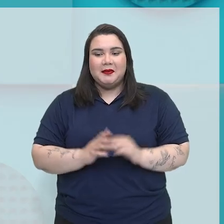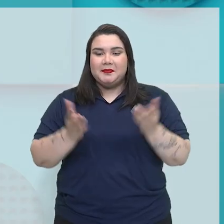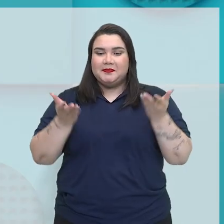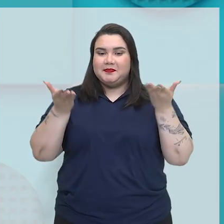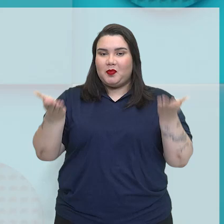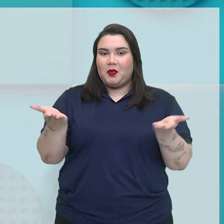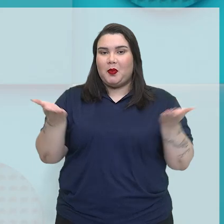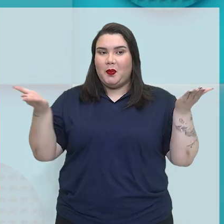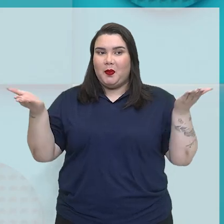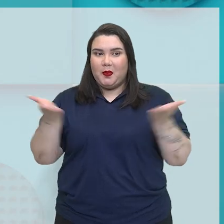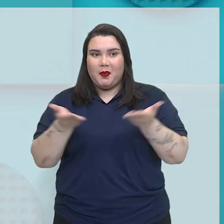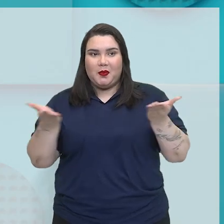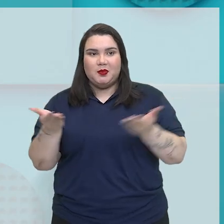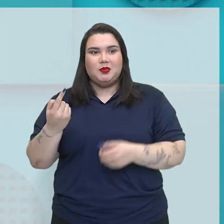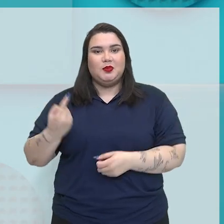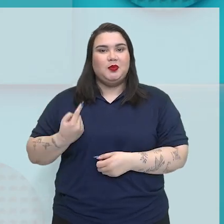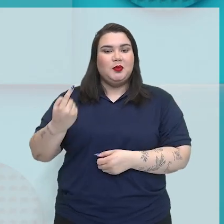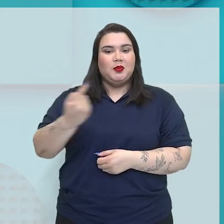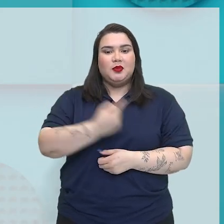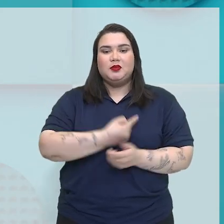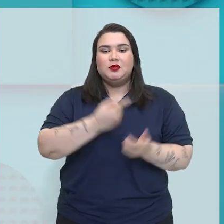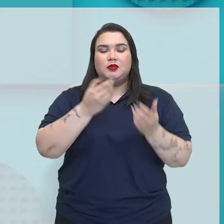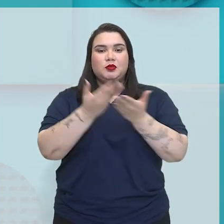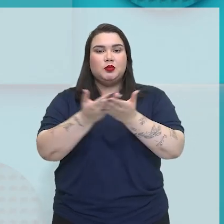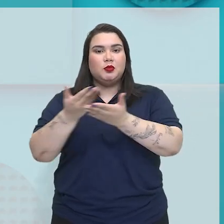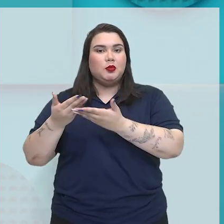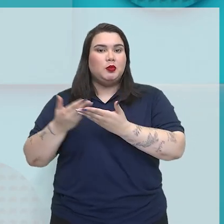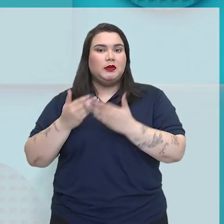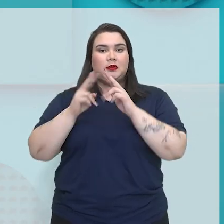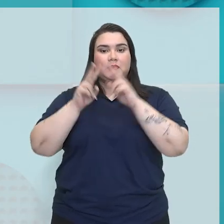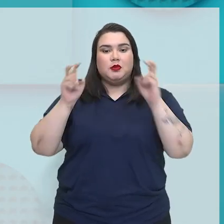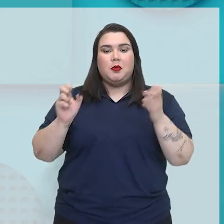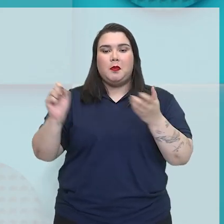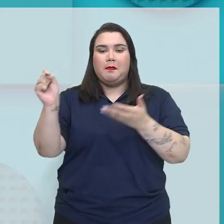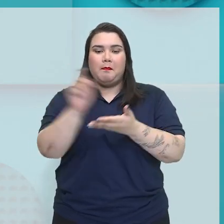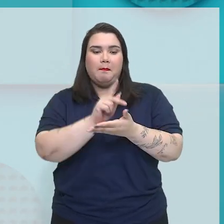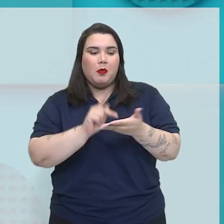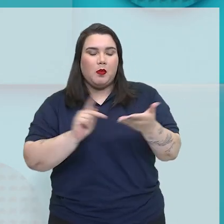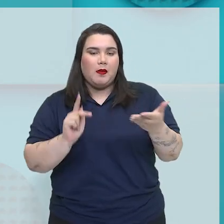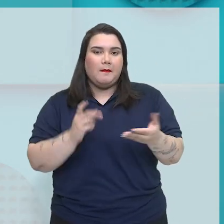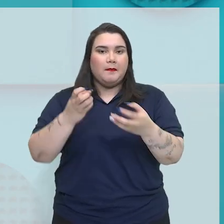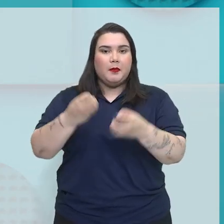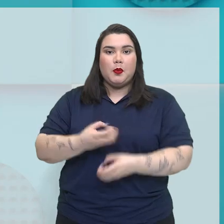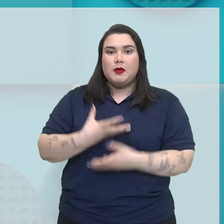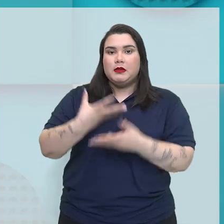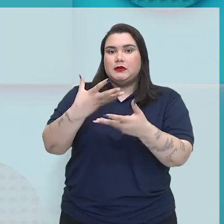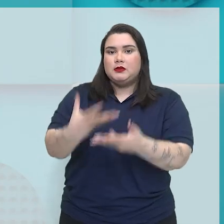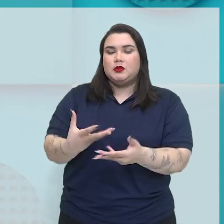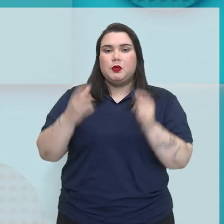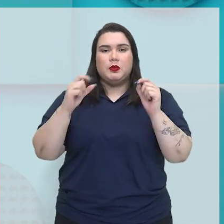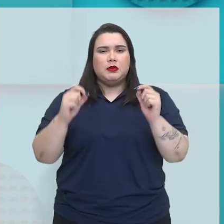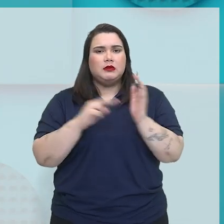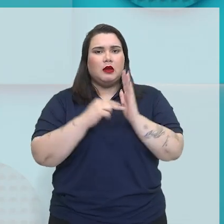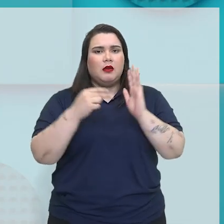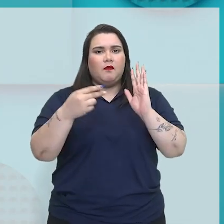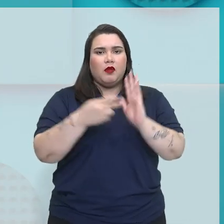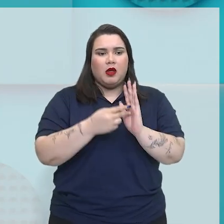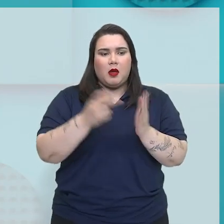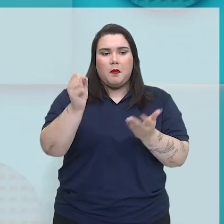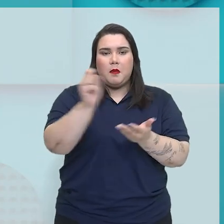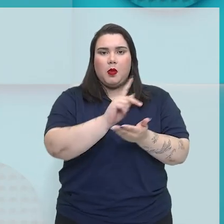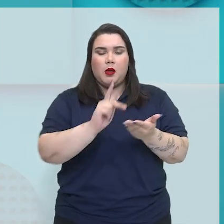Então, hoje nós vamos falar um pouco sobre poema, poesia. O que é um poema,